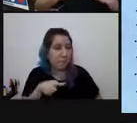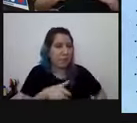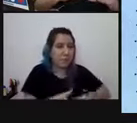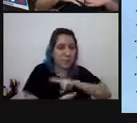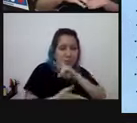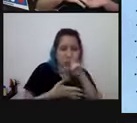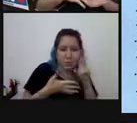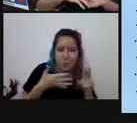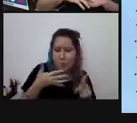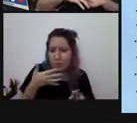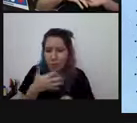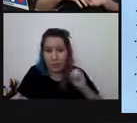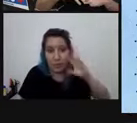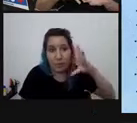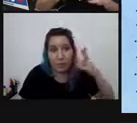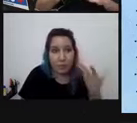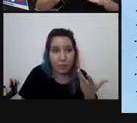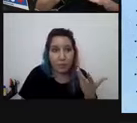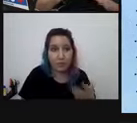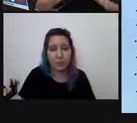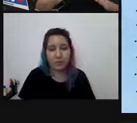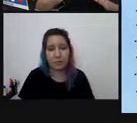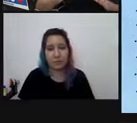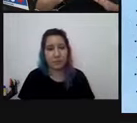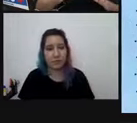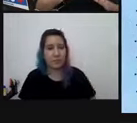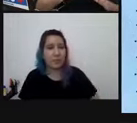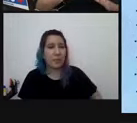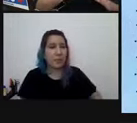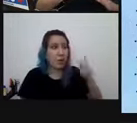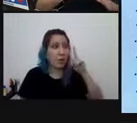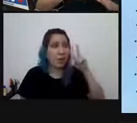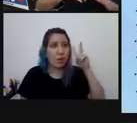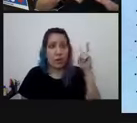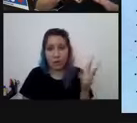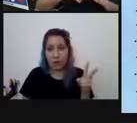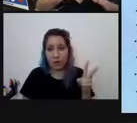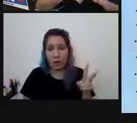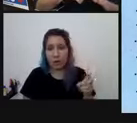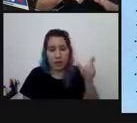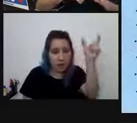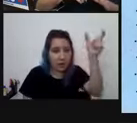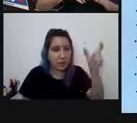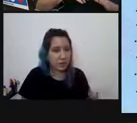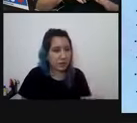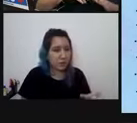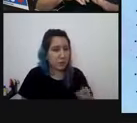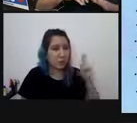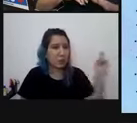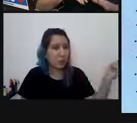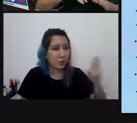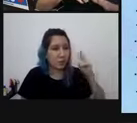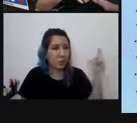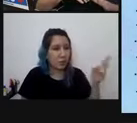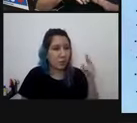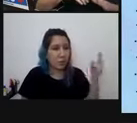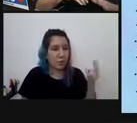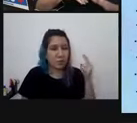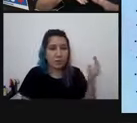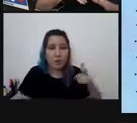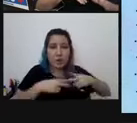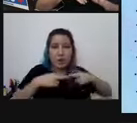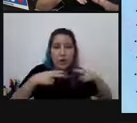É isso, né, Renato? Corporativos, né? Tem que fazer que as pessoas utilizem os nossos hotéis, os nossos restaurantes, que as